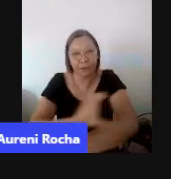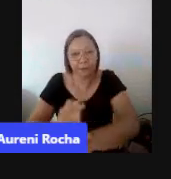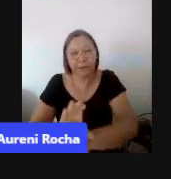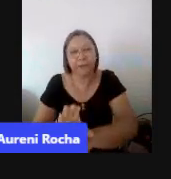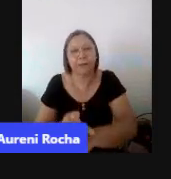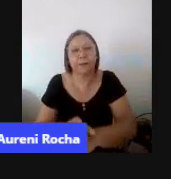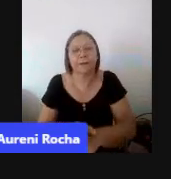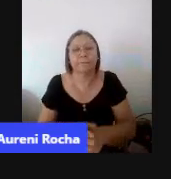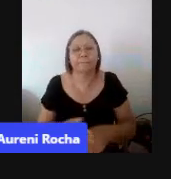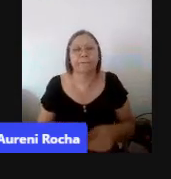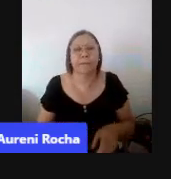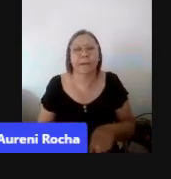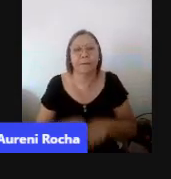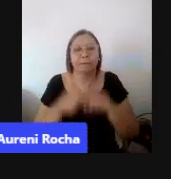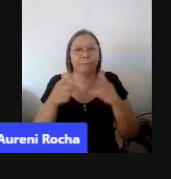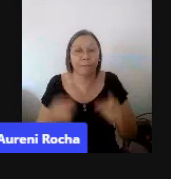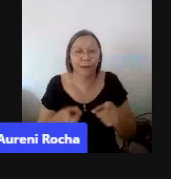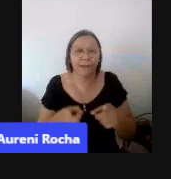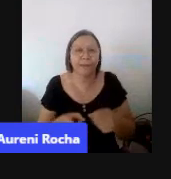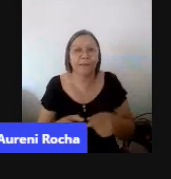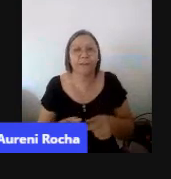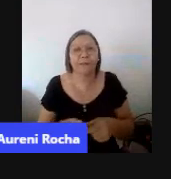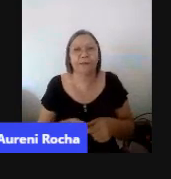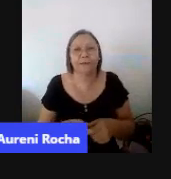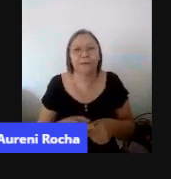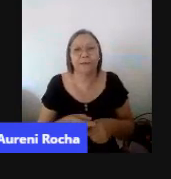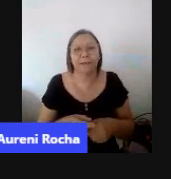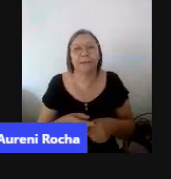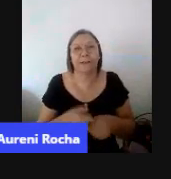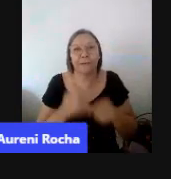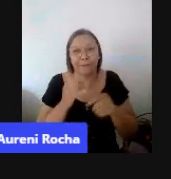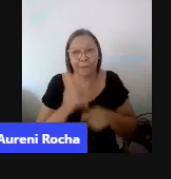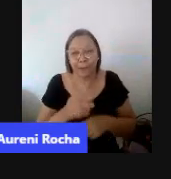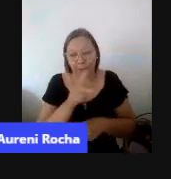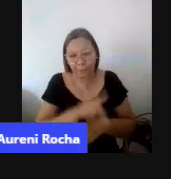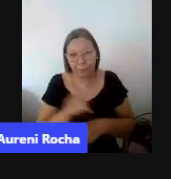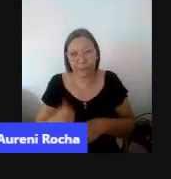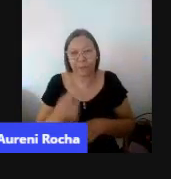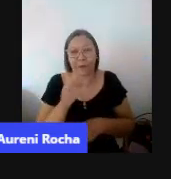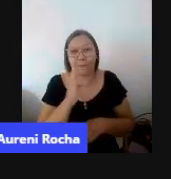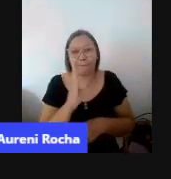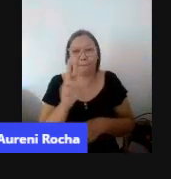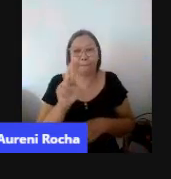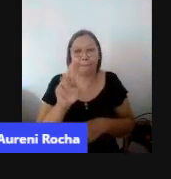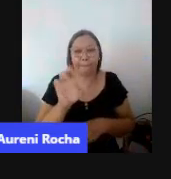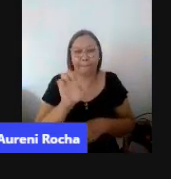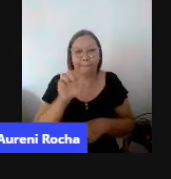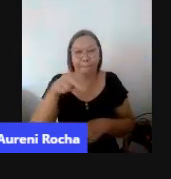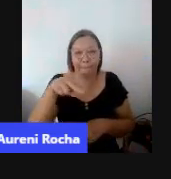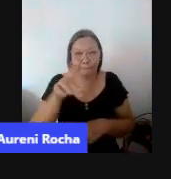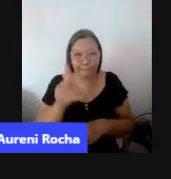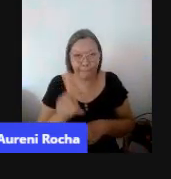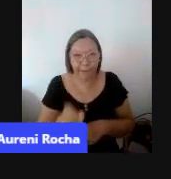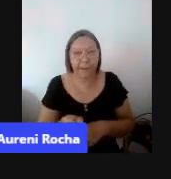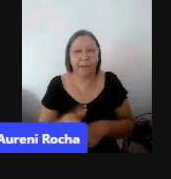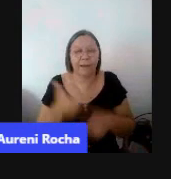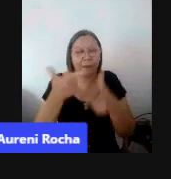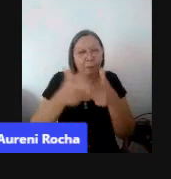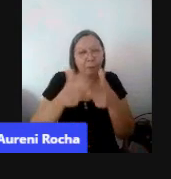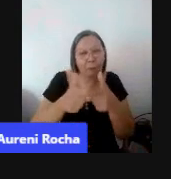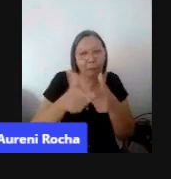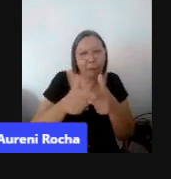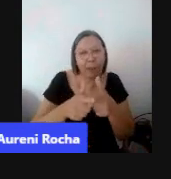por conta de internet, esses problemas que acontecem, principalmente nesse período, a gente passa muito por isso, ela não